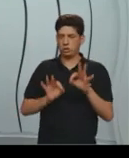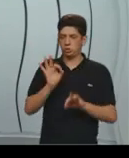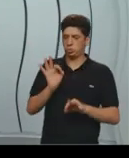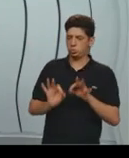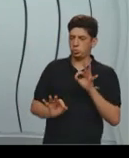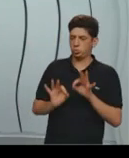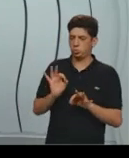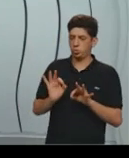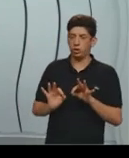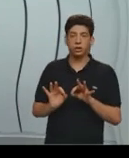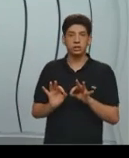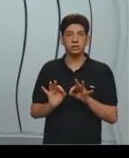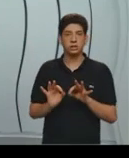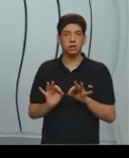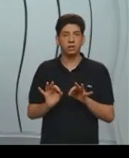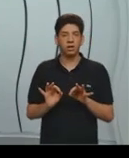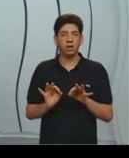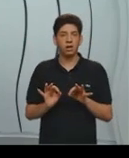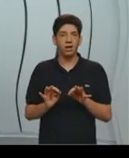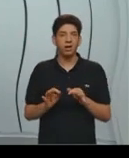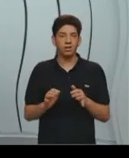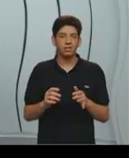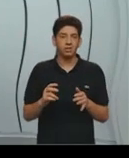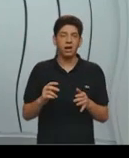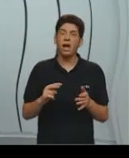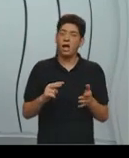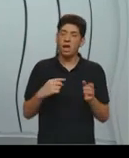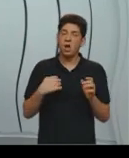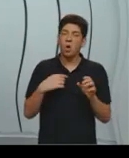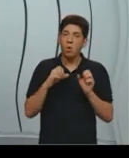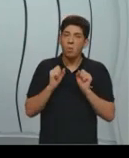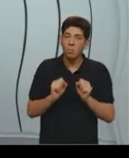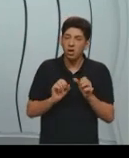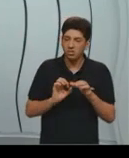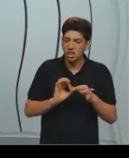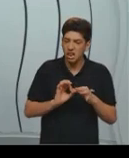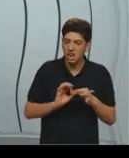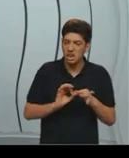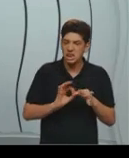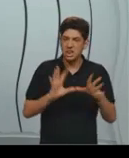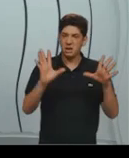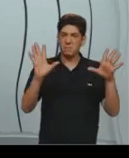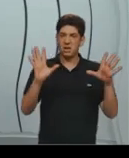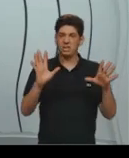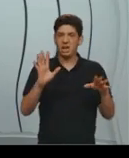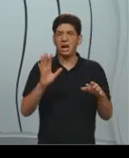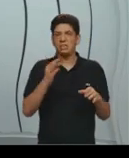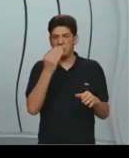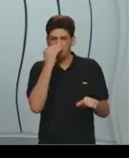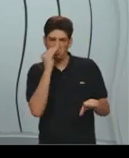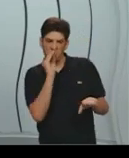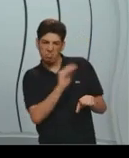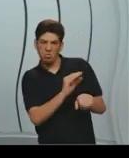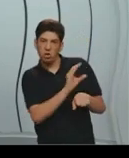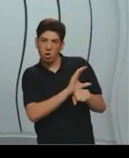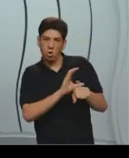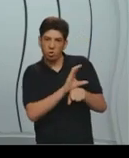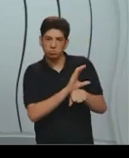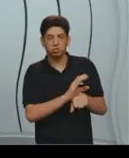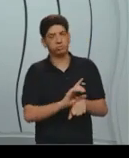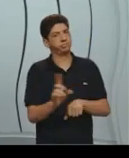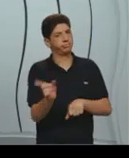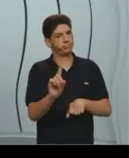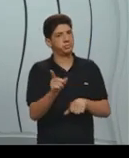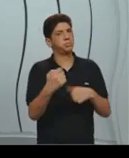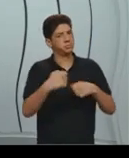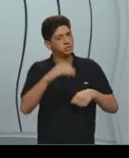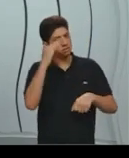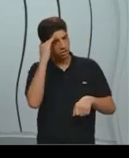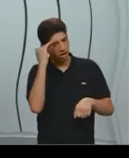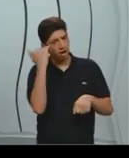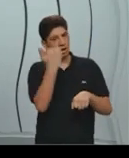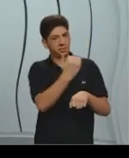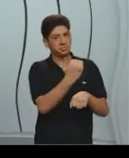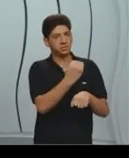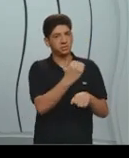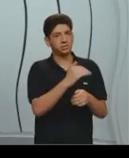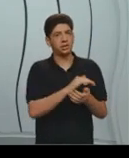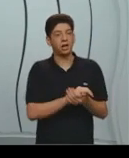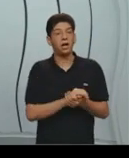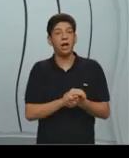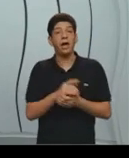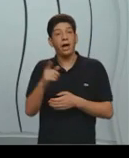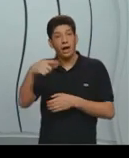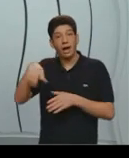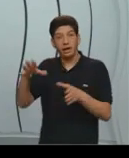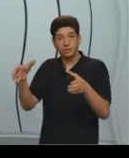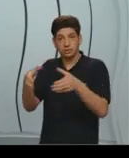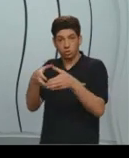discussão, não me permite que eu não respeite as leis, né? Justamente esses cargos são colocados para fazer com que as leis sejam